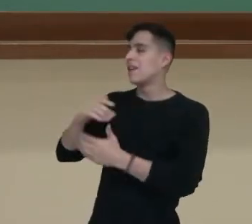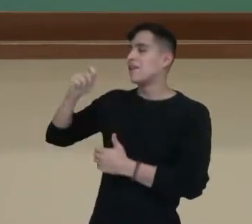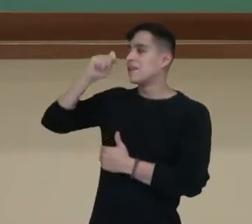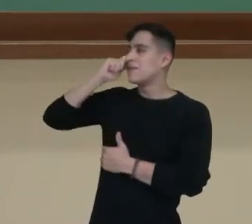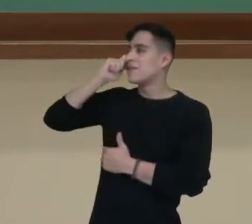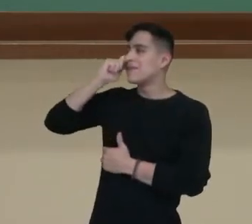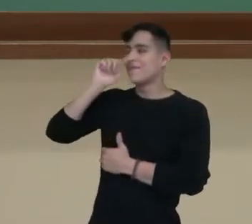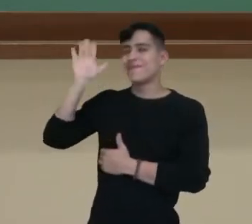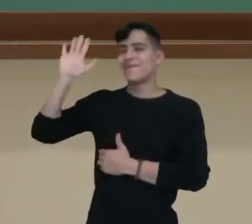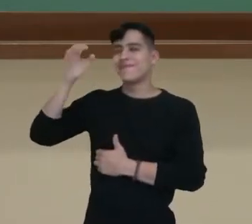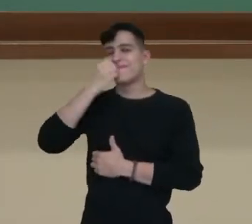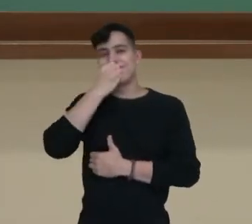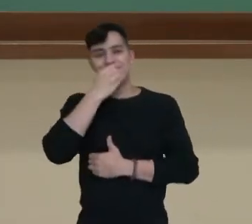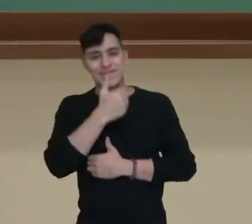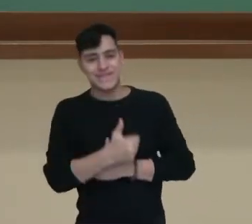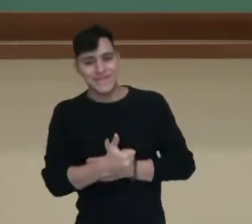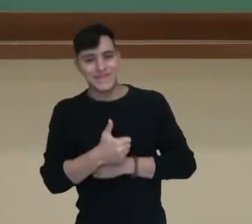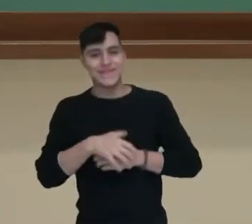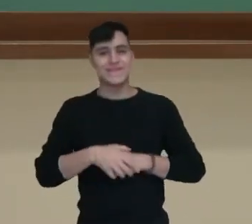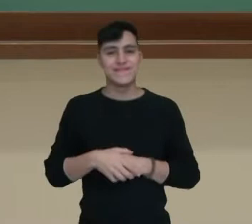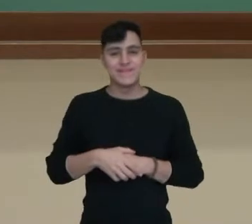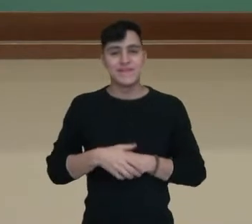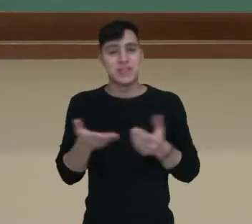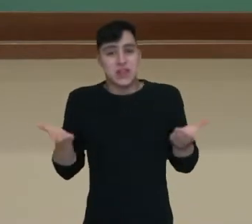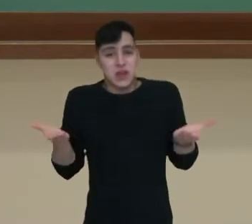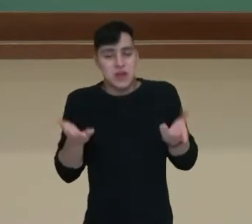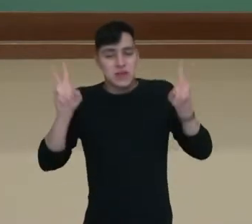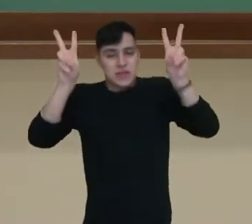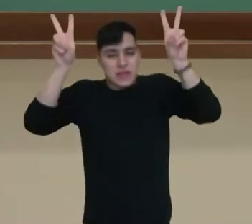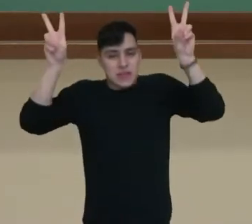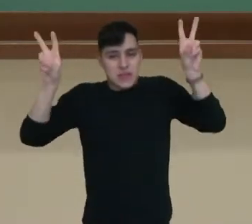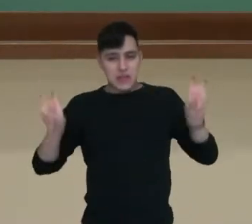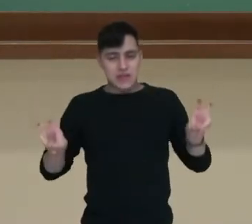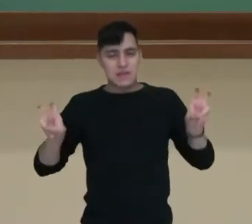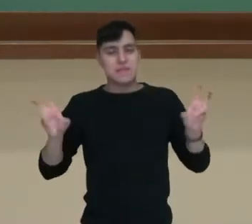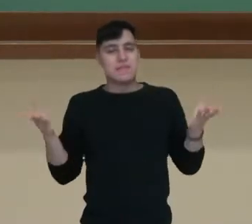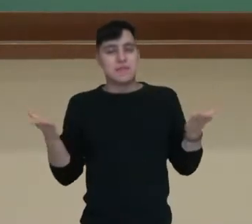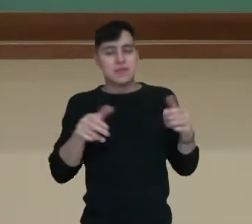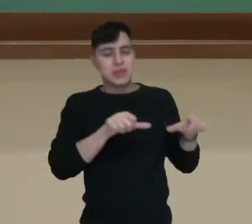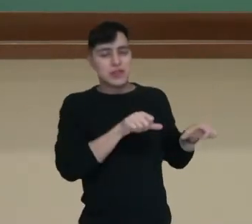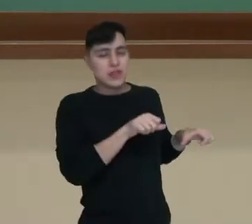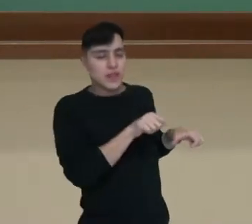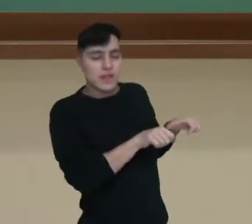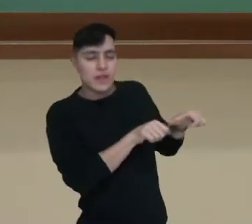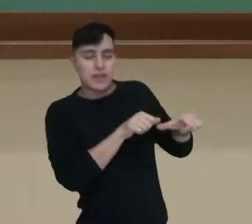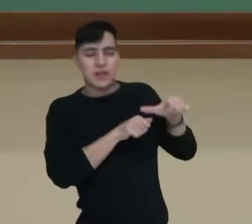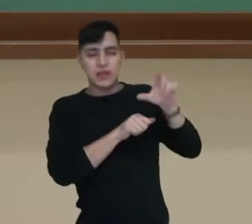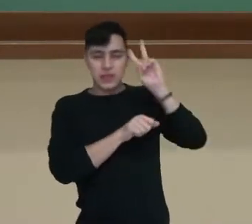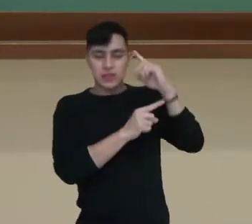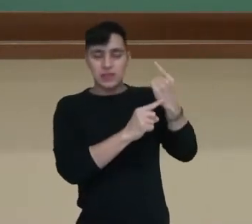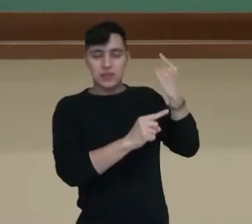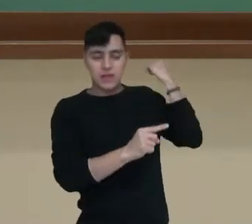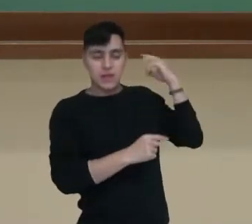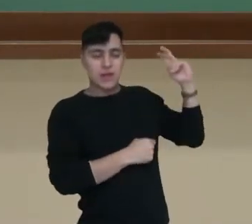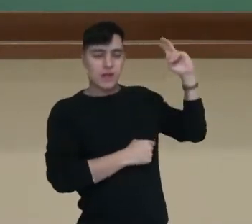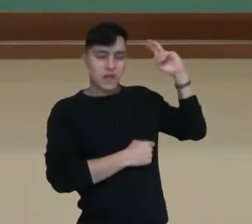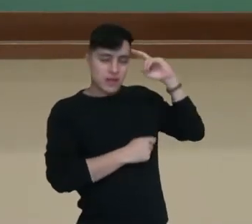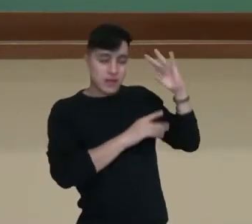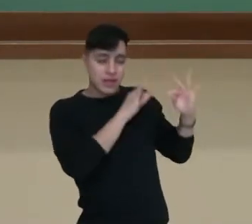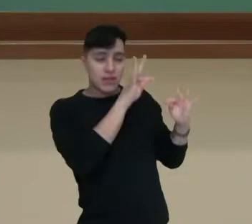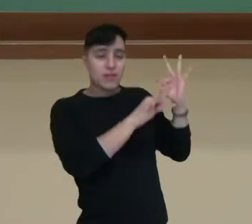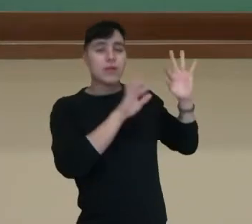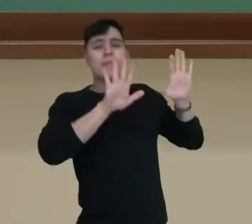Lucas! O nosso tema de hoje é transformação histórica, cultural e tecnológica